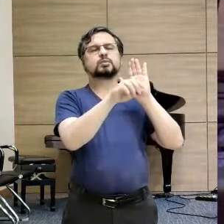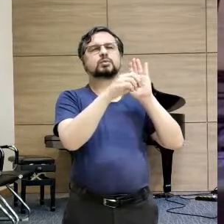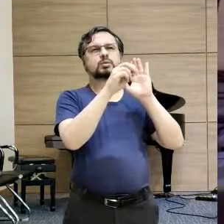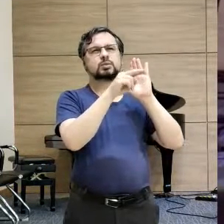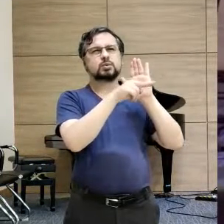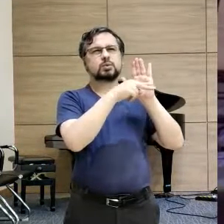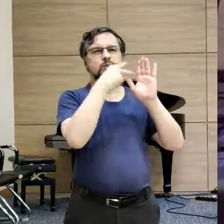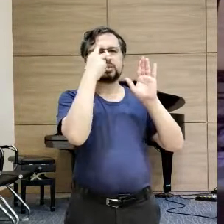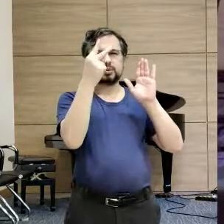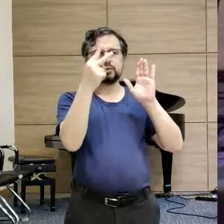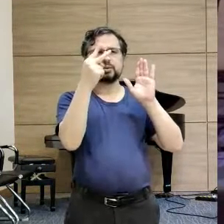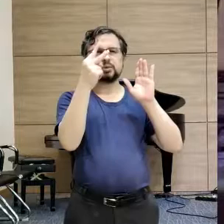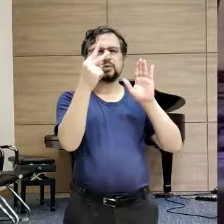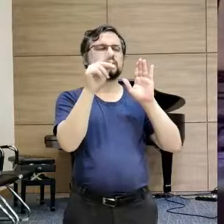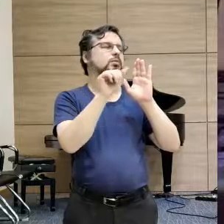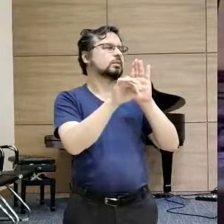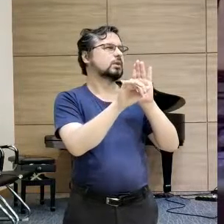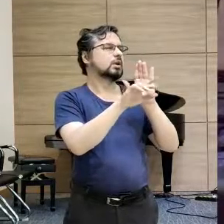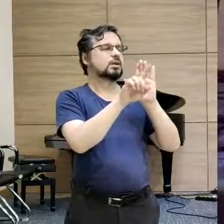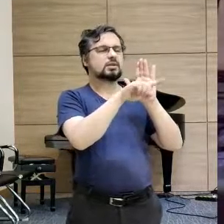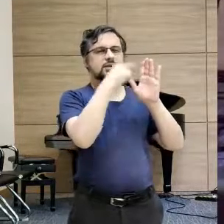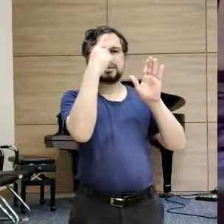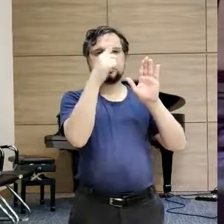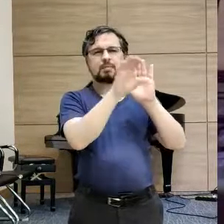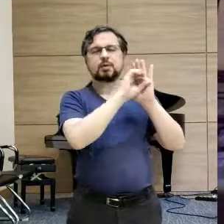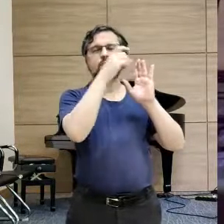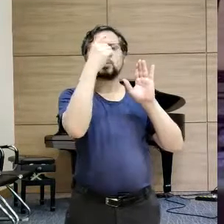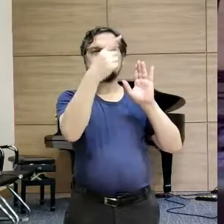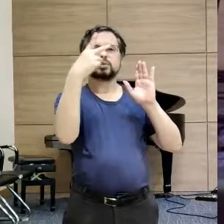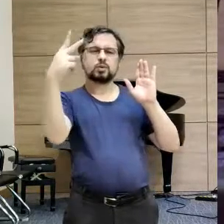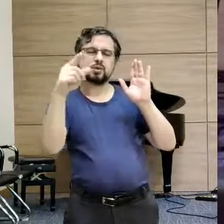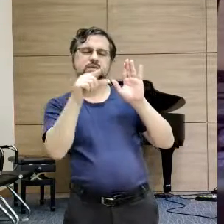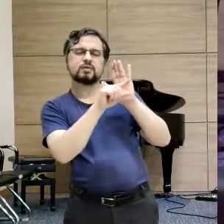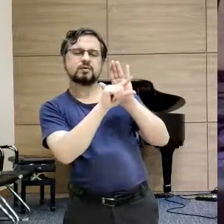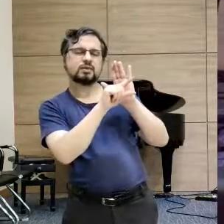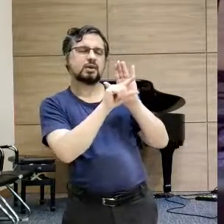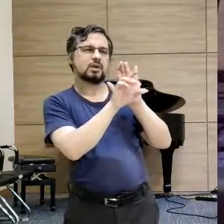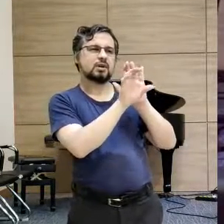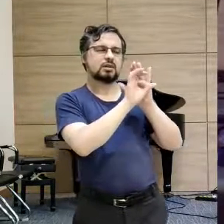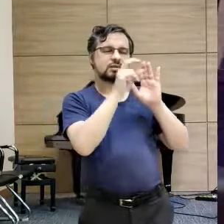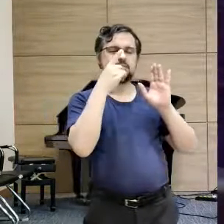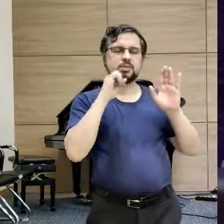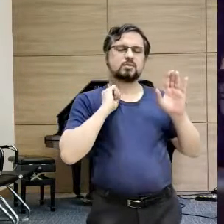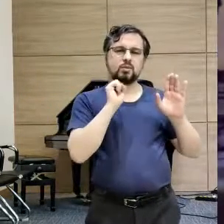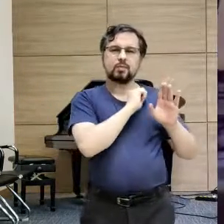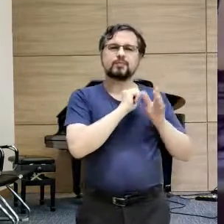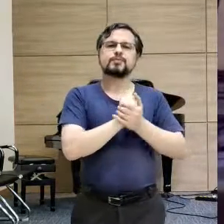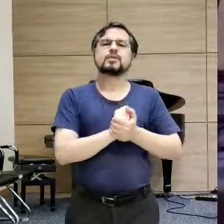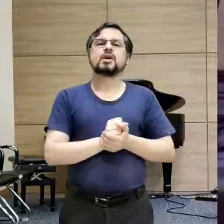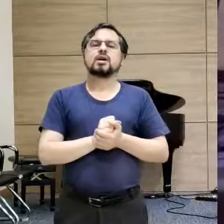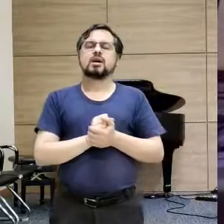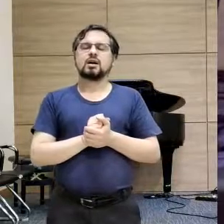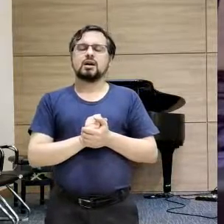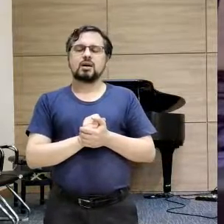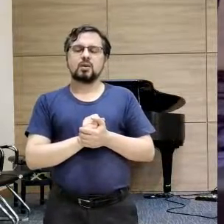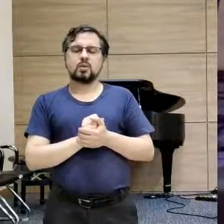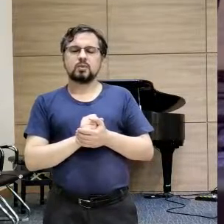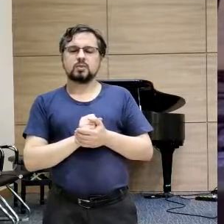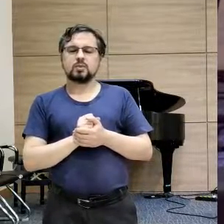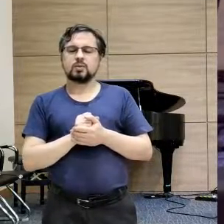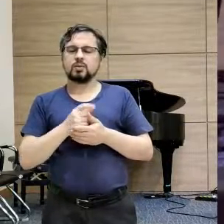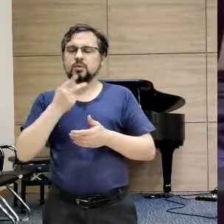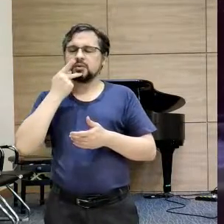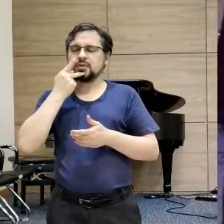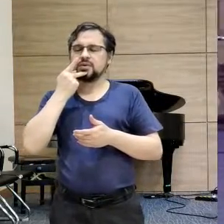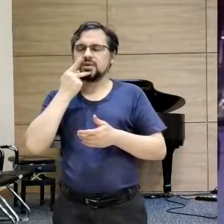Israel, Israel pediu ao Senhor um rei em troca dos juízes. O último juiz foi Samuel. E aí eles diziam assim: não, todas as